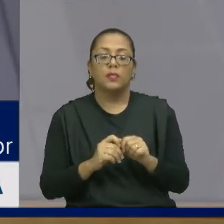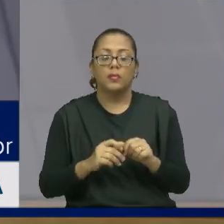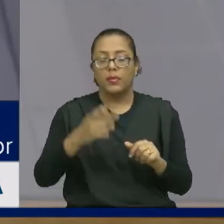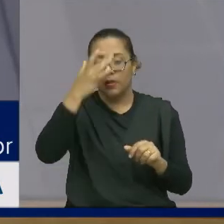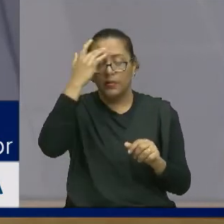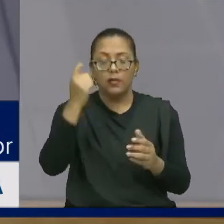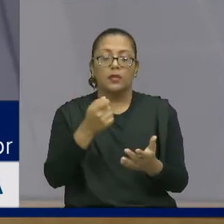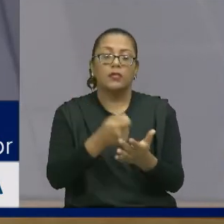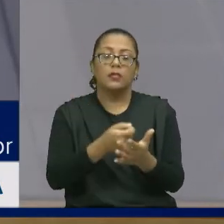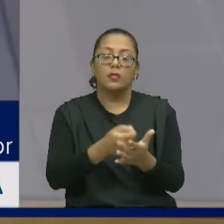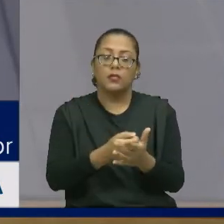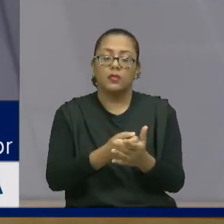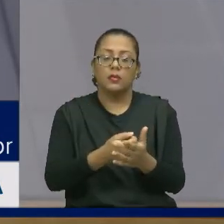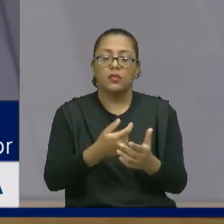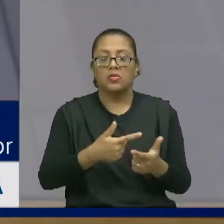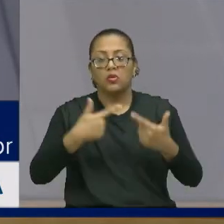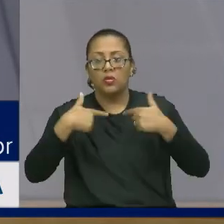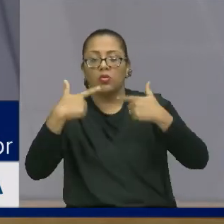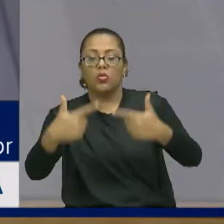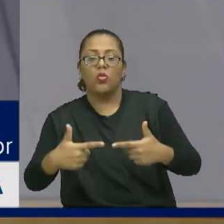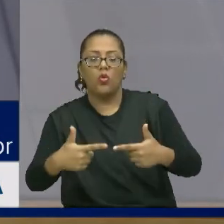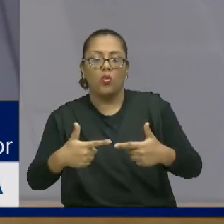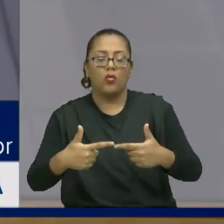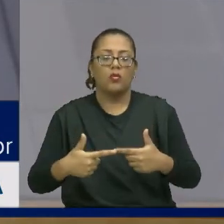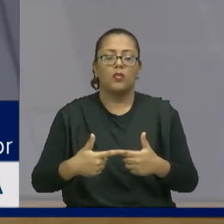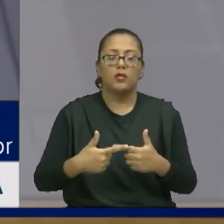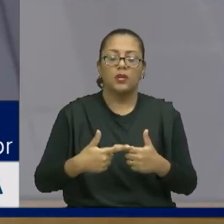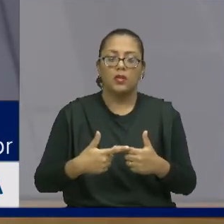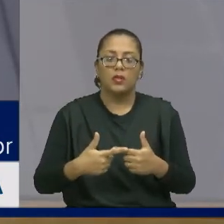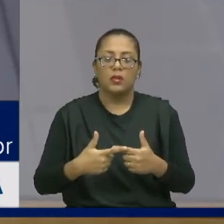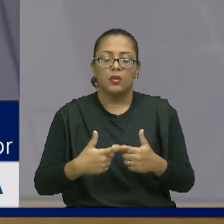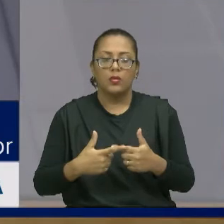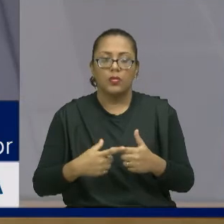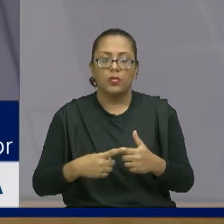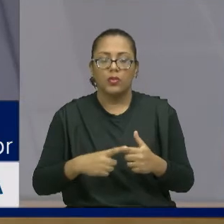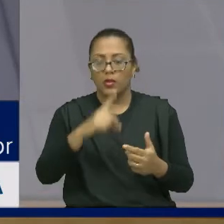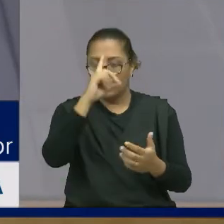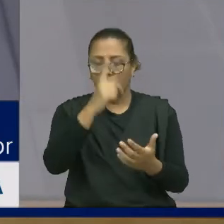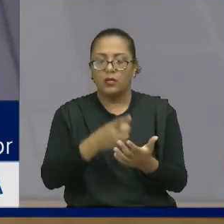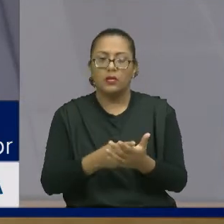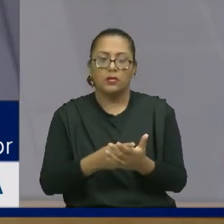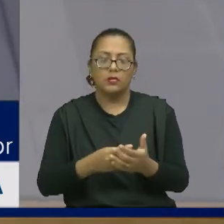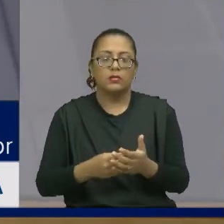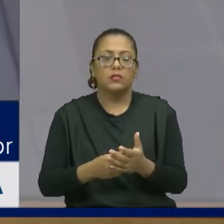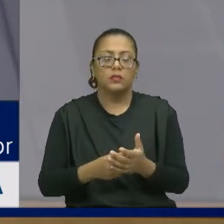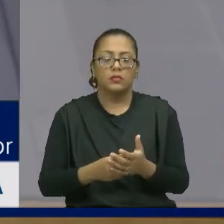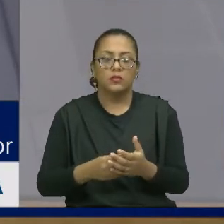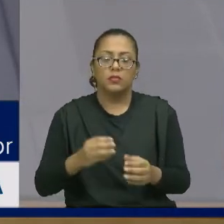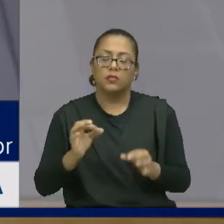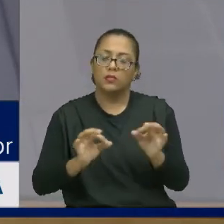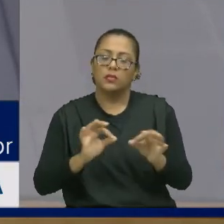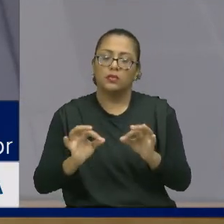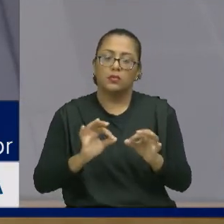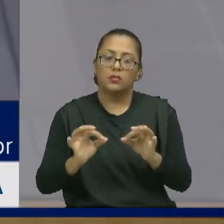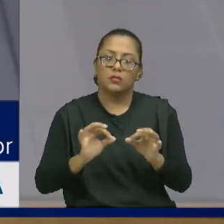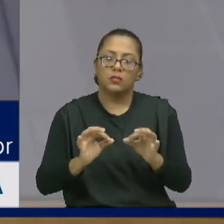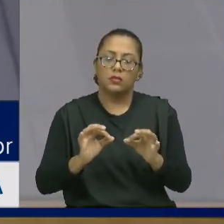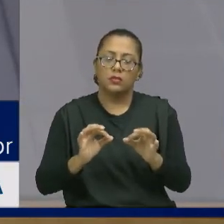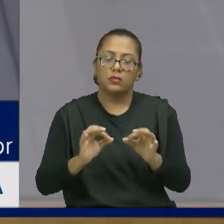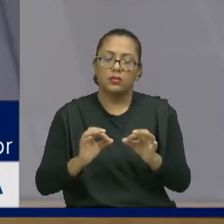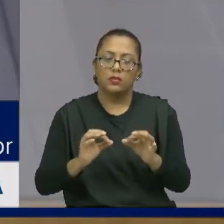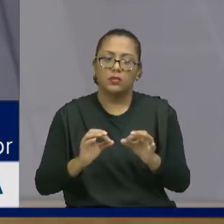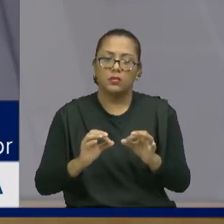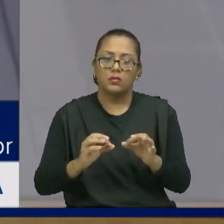contra as decisões da primeira instância administrativas proferidas em matérias do direito